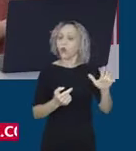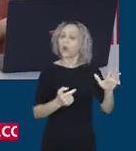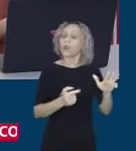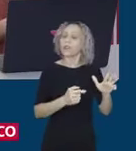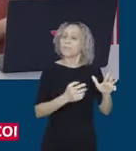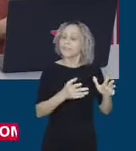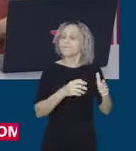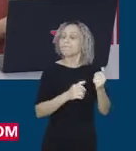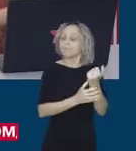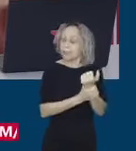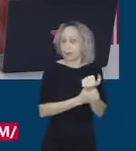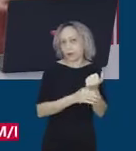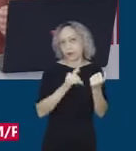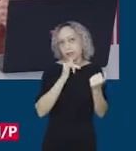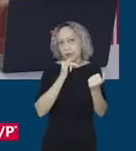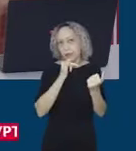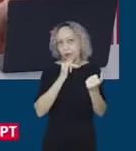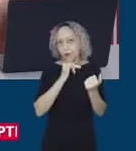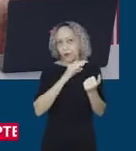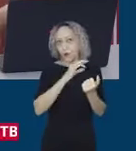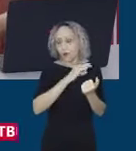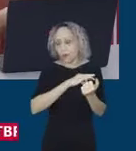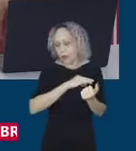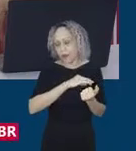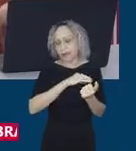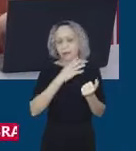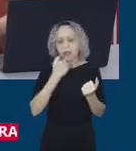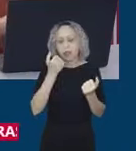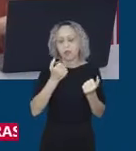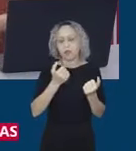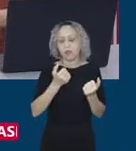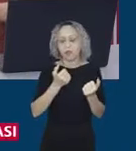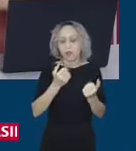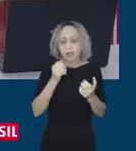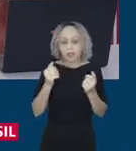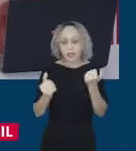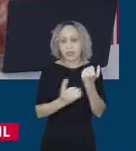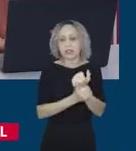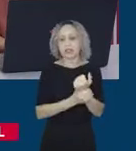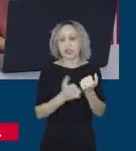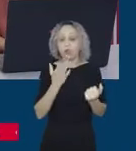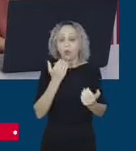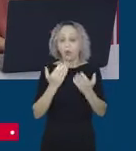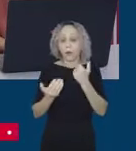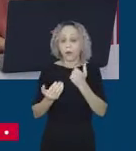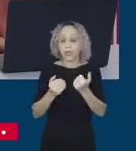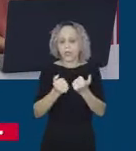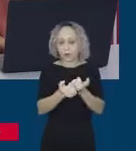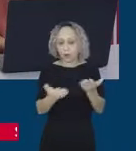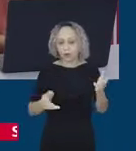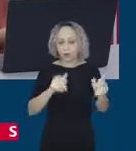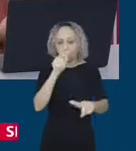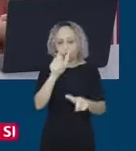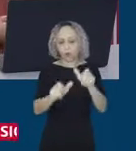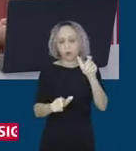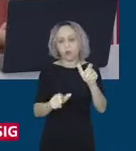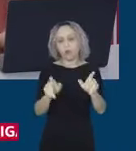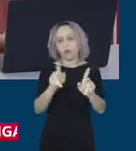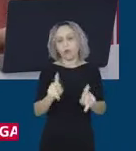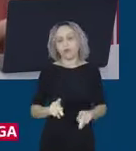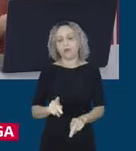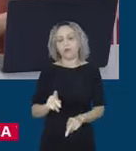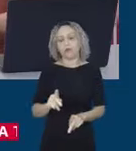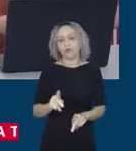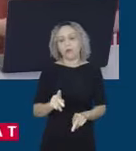na mesa dos brasileiros, que é o projeto do novo arcabouço fiscal, a nova regra fiscal, né, para o país, para substituir